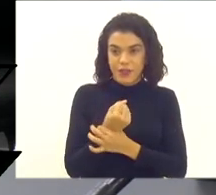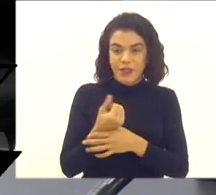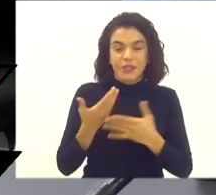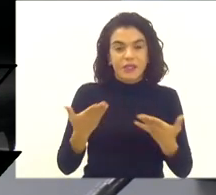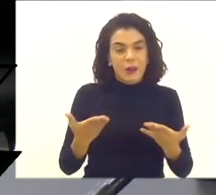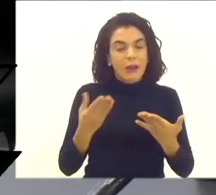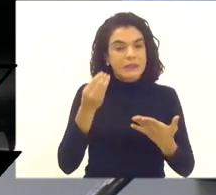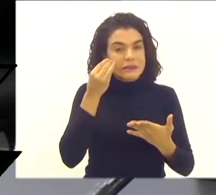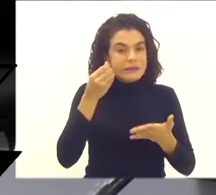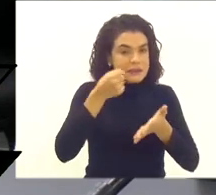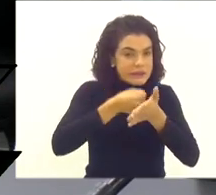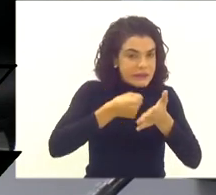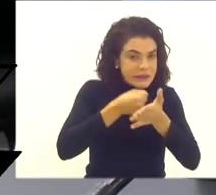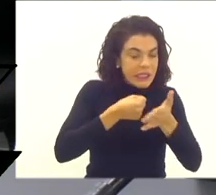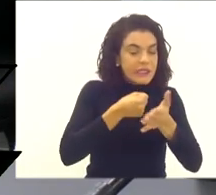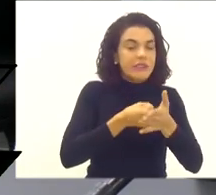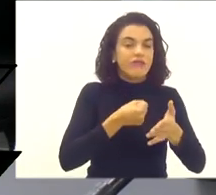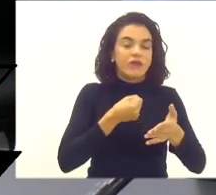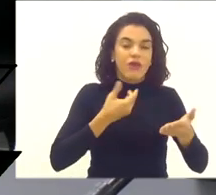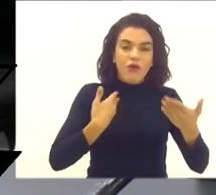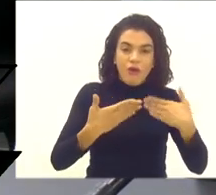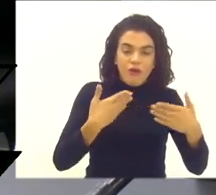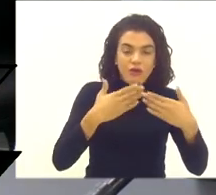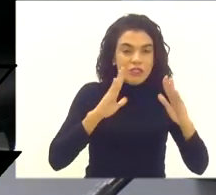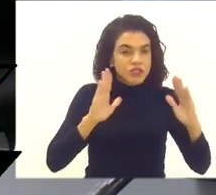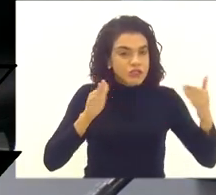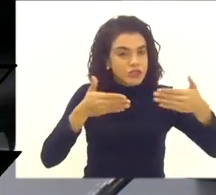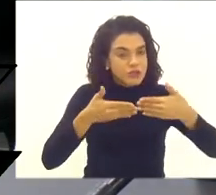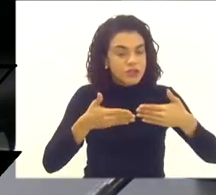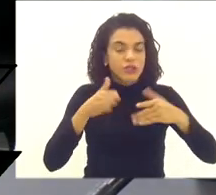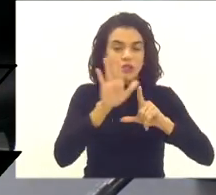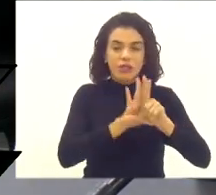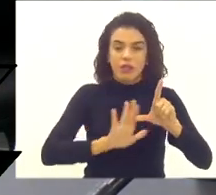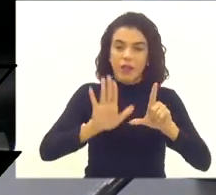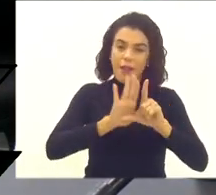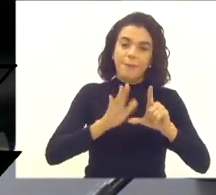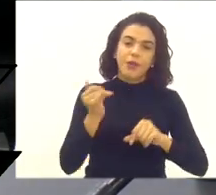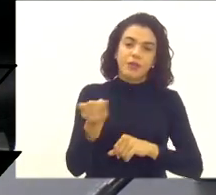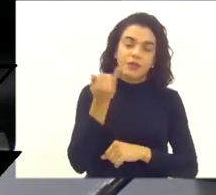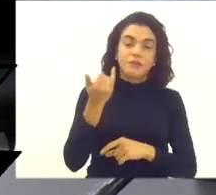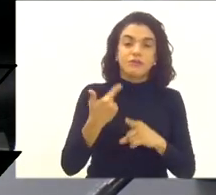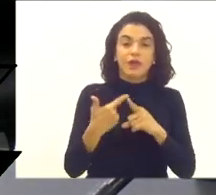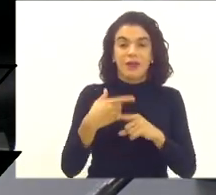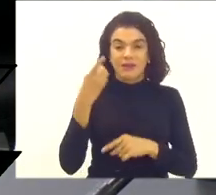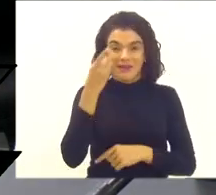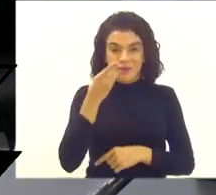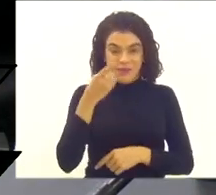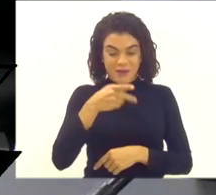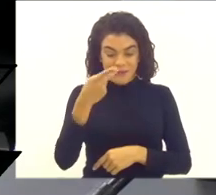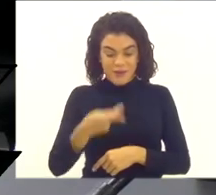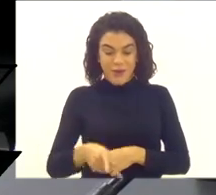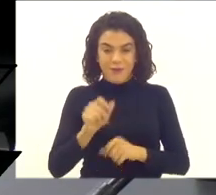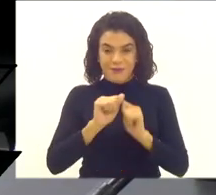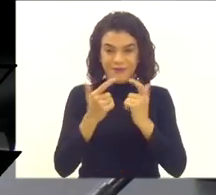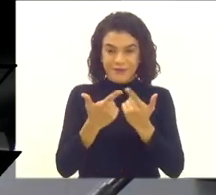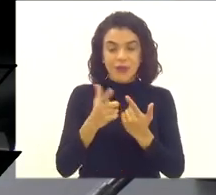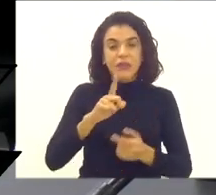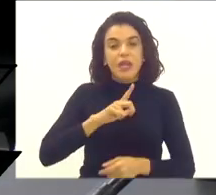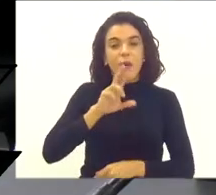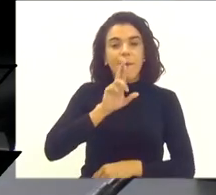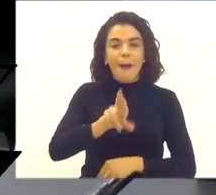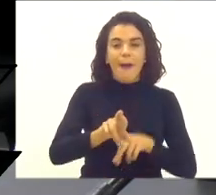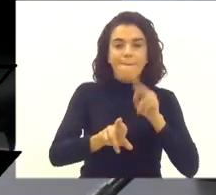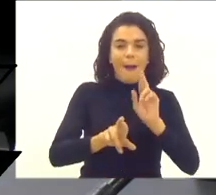essa busca Desse Canal direto com as plataformas é uma coisa que pode ser importante para que as deputadas da casa também tem uma resposta